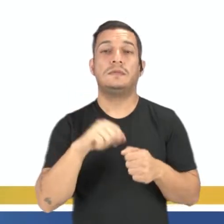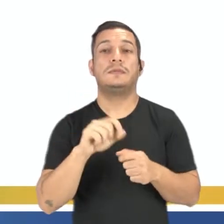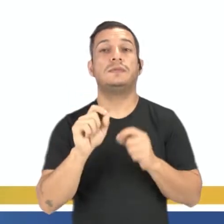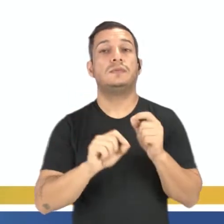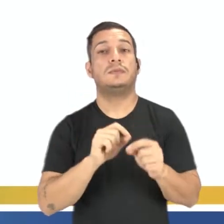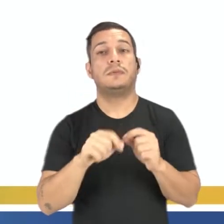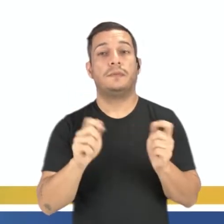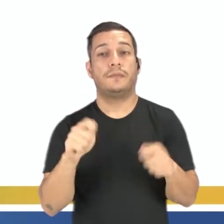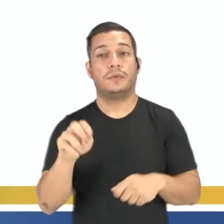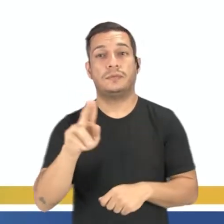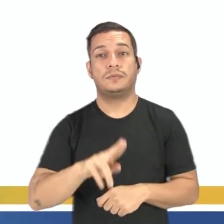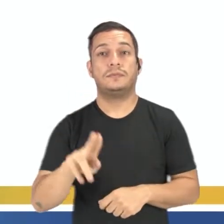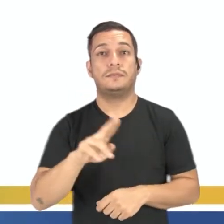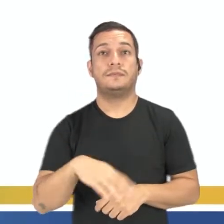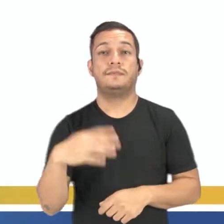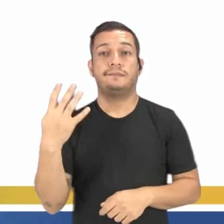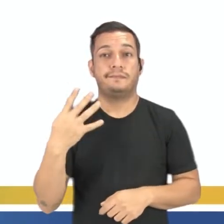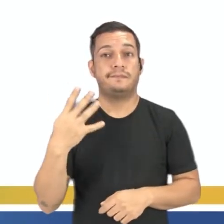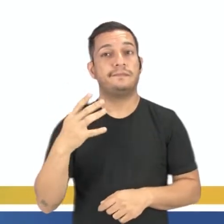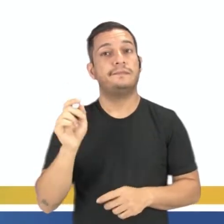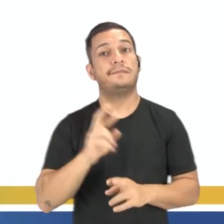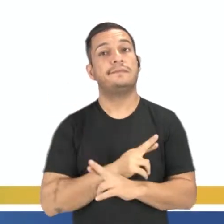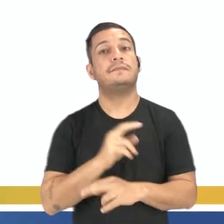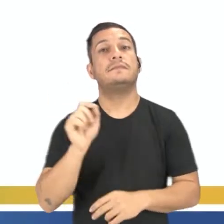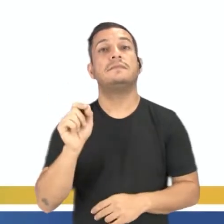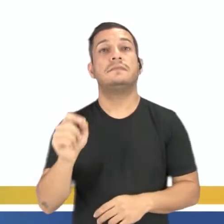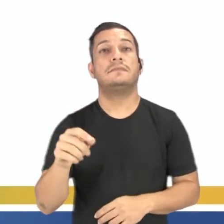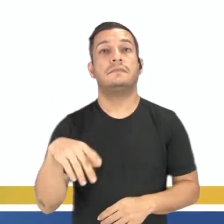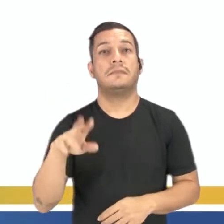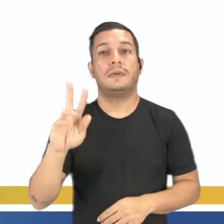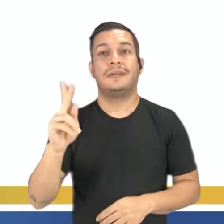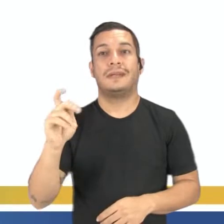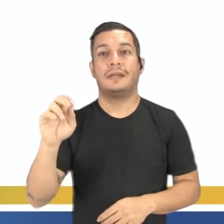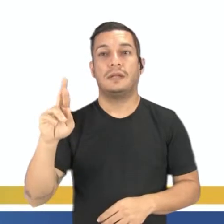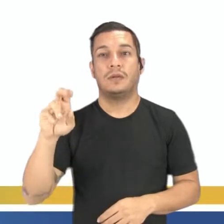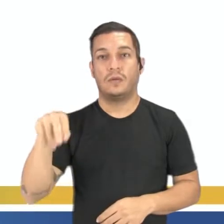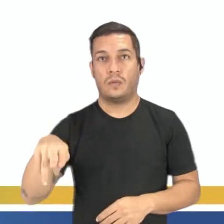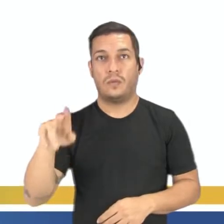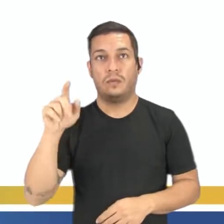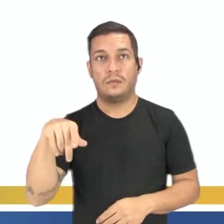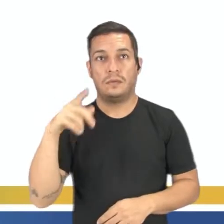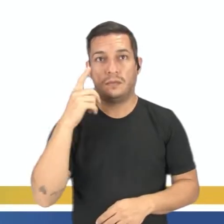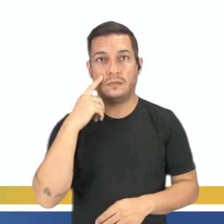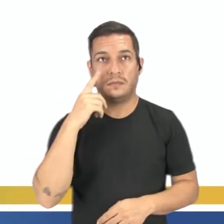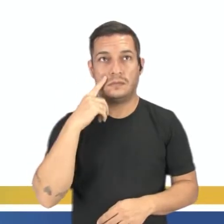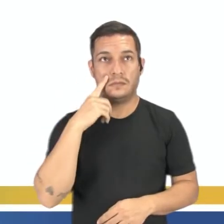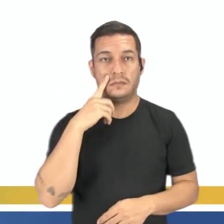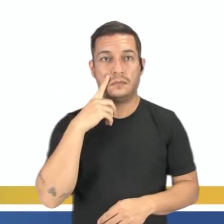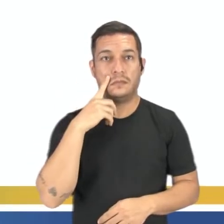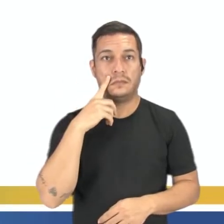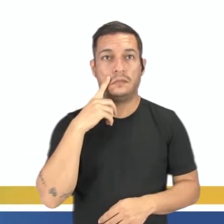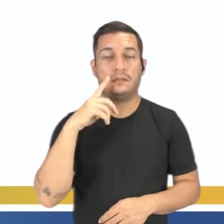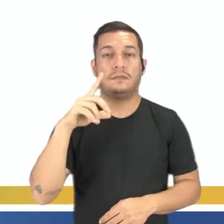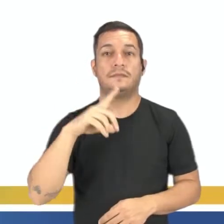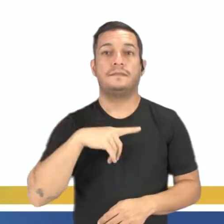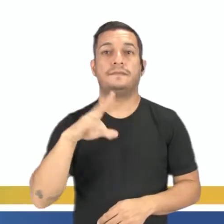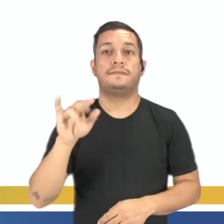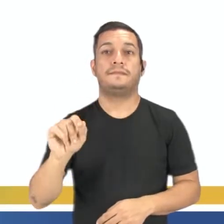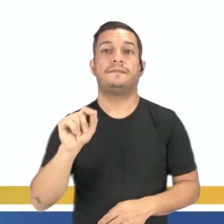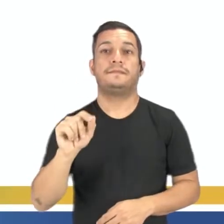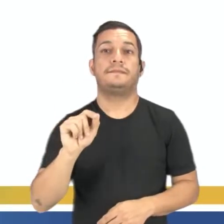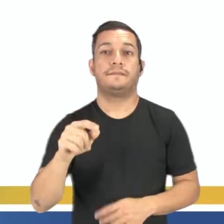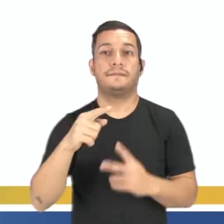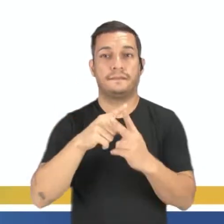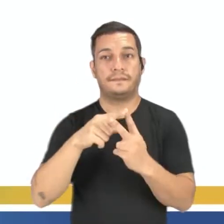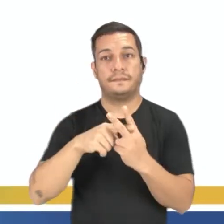fazer? Poderemos utilizar uma quarta relação, a relação de Heron. Também uma relação onde vamos ter